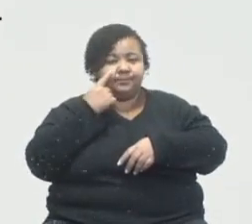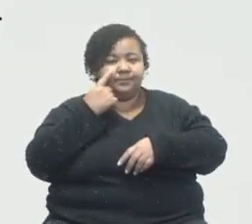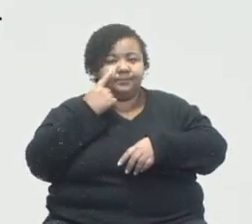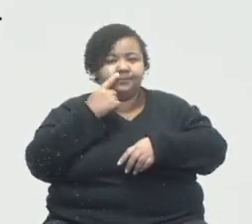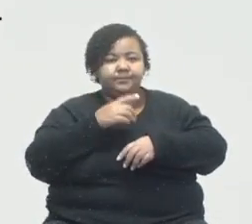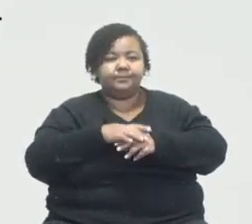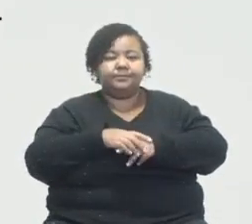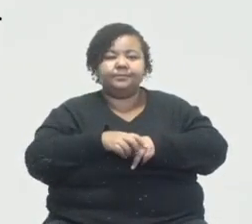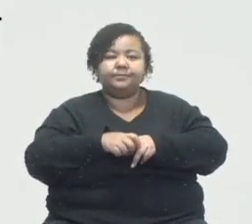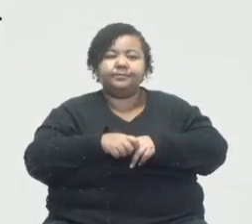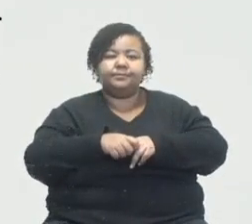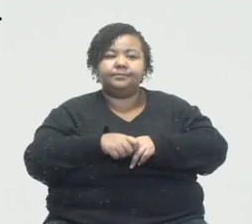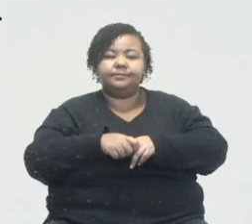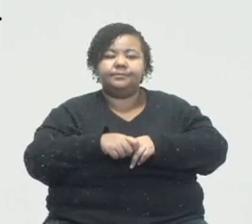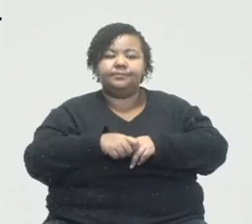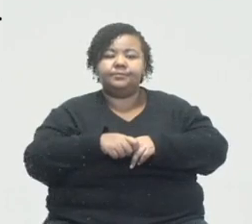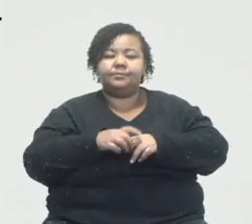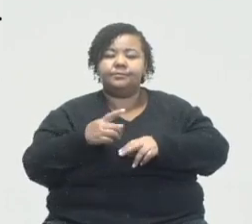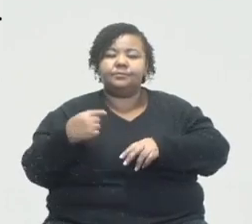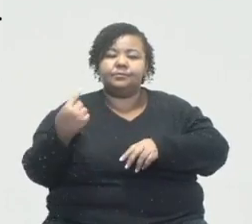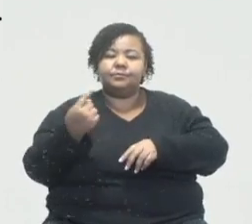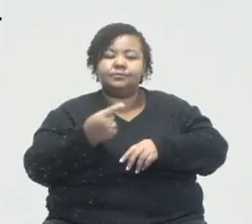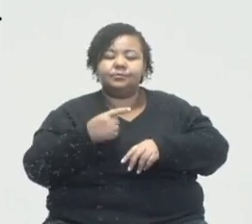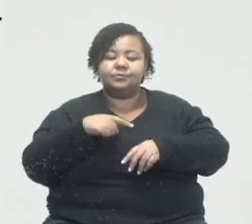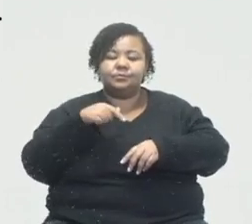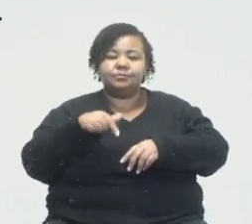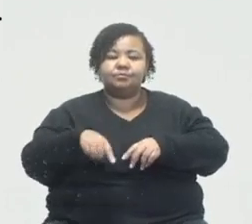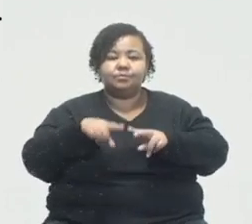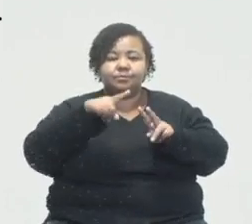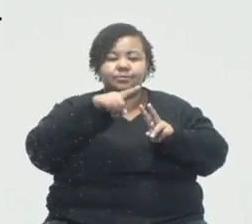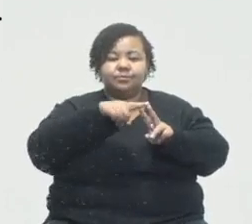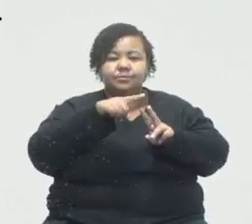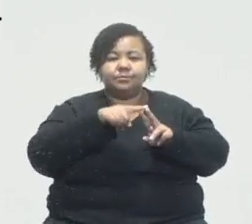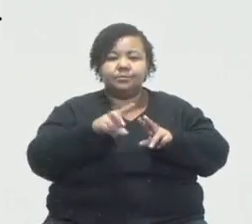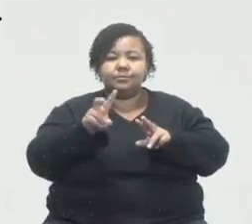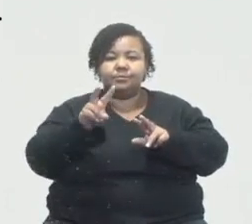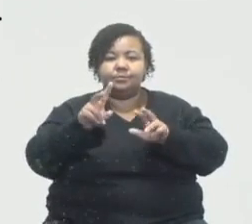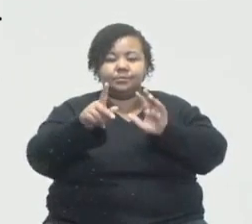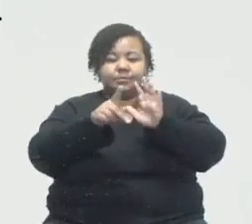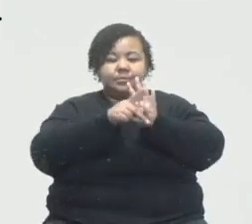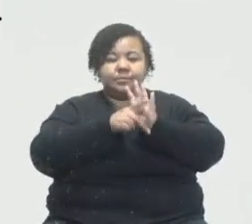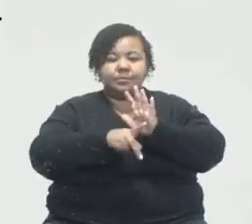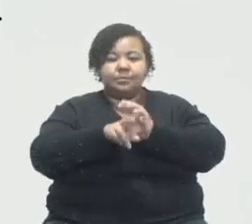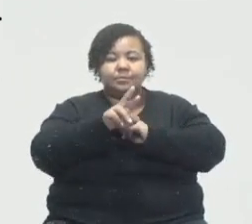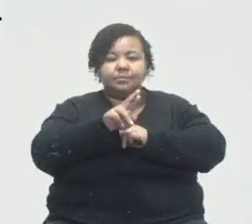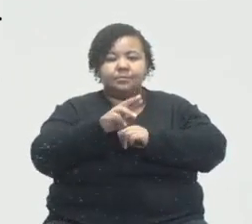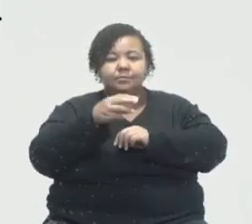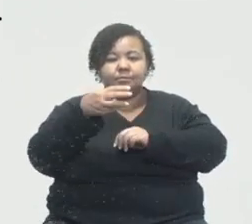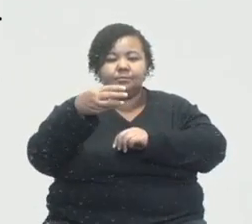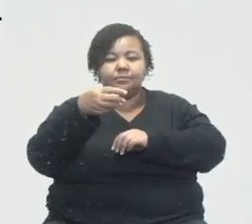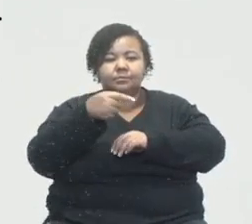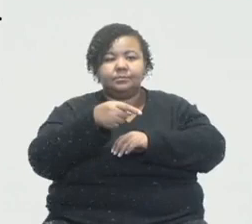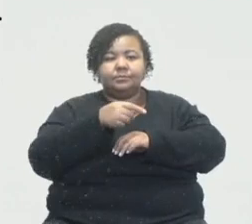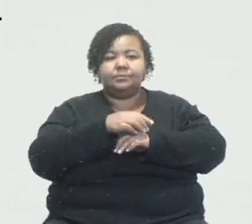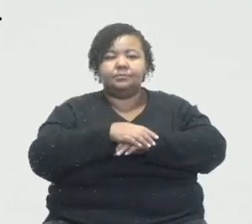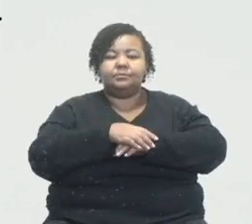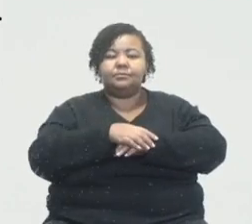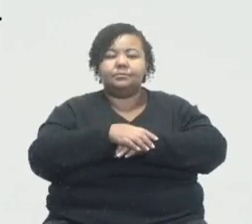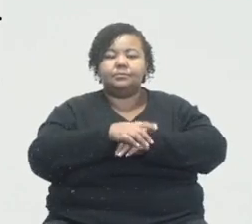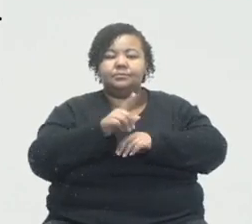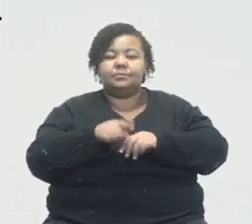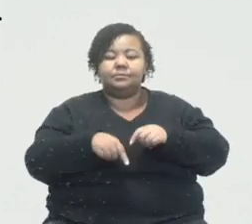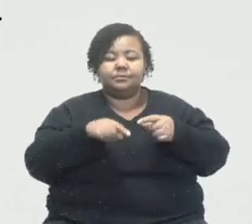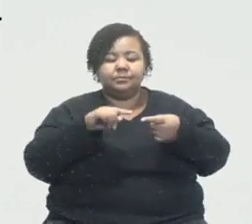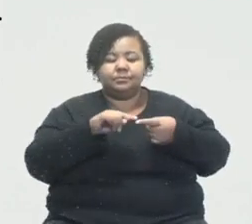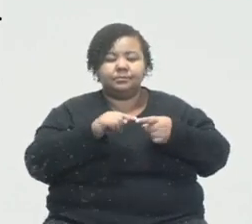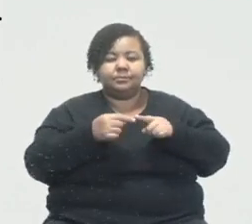exemplo. Nós temos aqui o nosso vetor V, que pertence ao R3, e uma combinação,